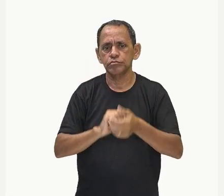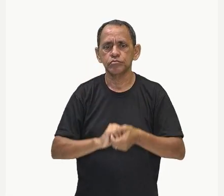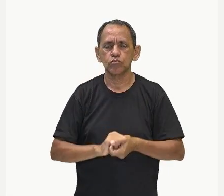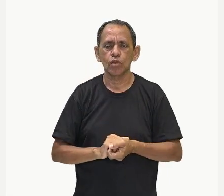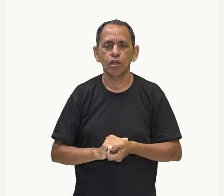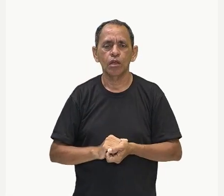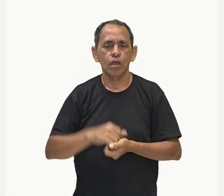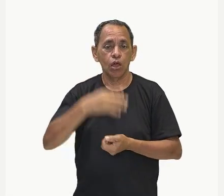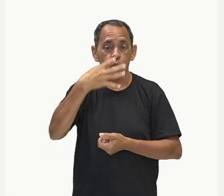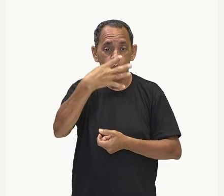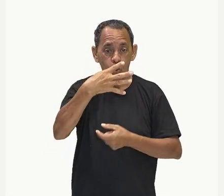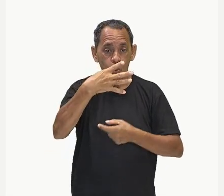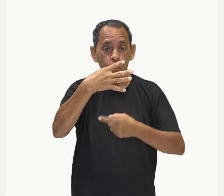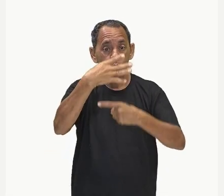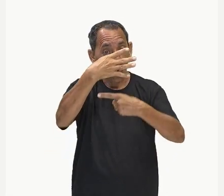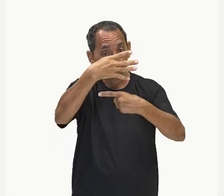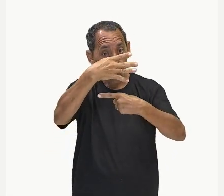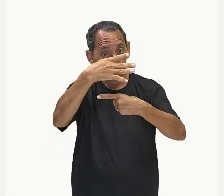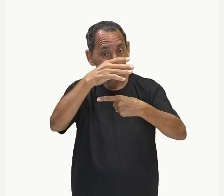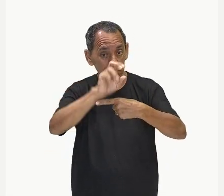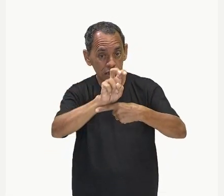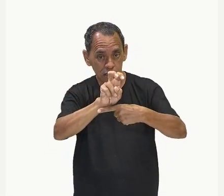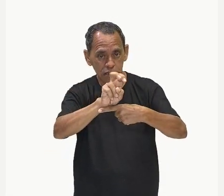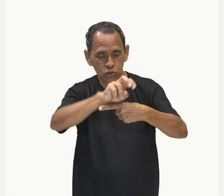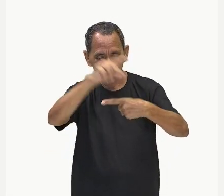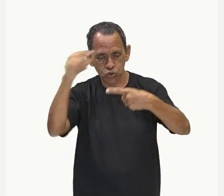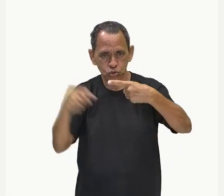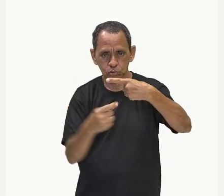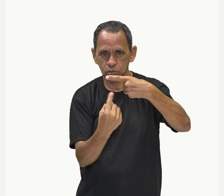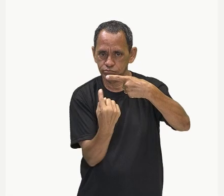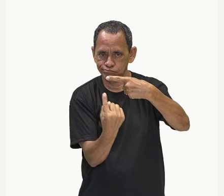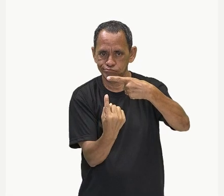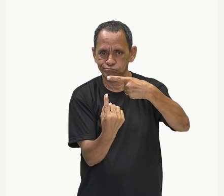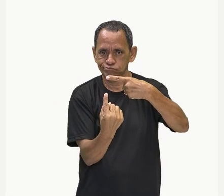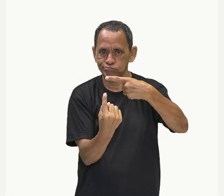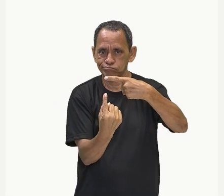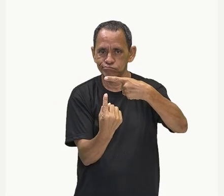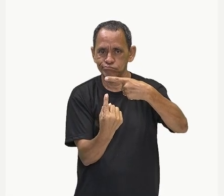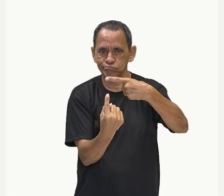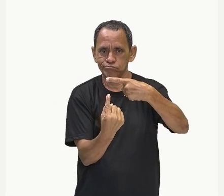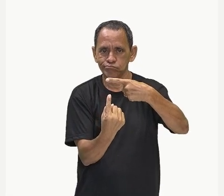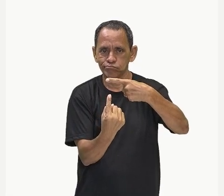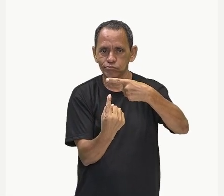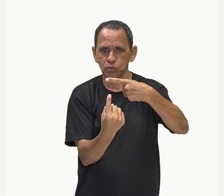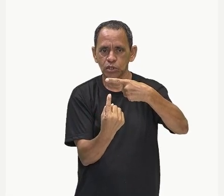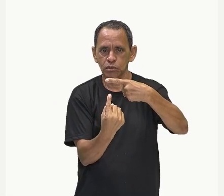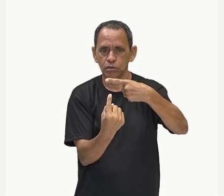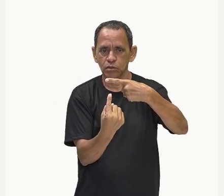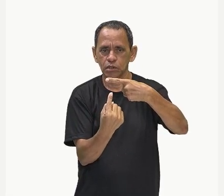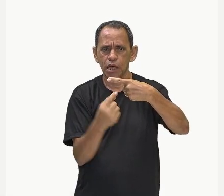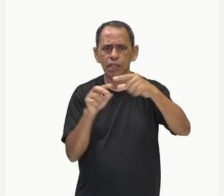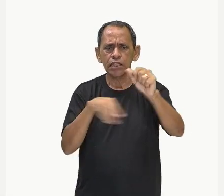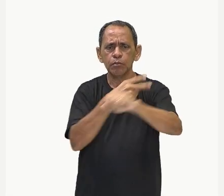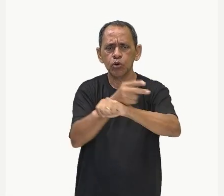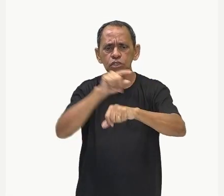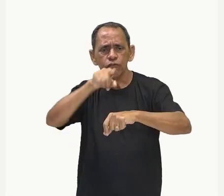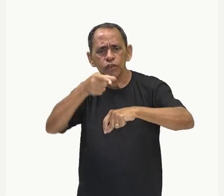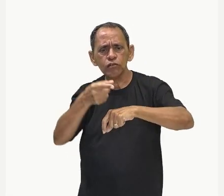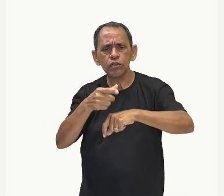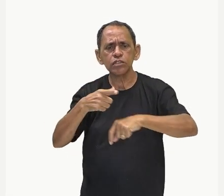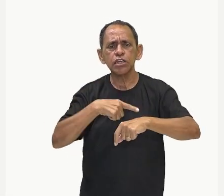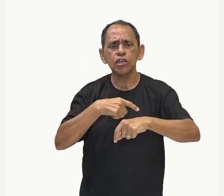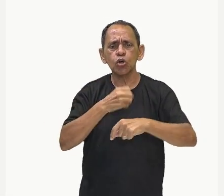embaixo. Vamos ver quantos números nós temos depois da vírgula? Então, vamos lá. Depois da vírgula eu tenho